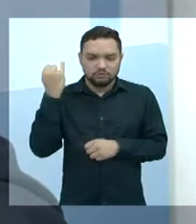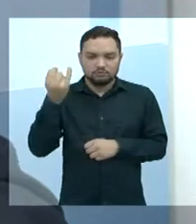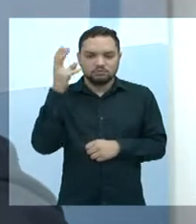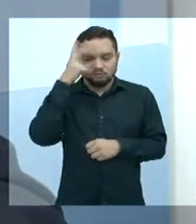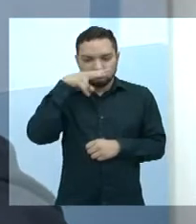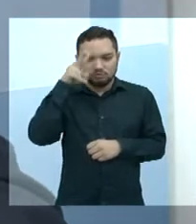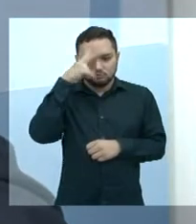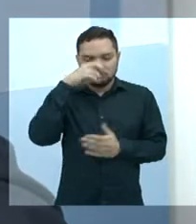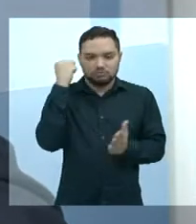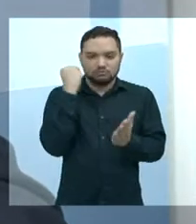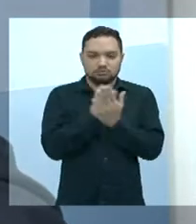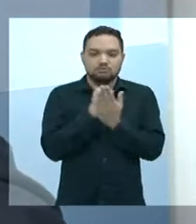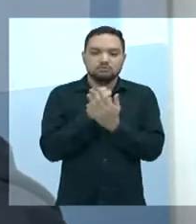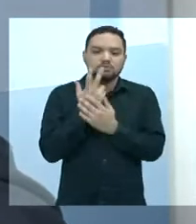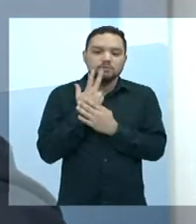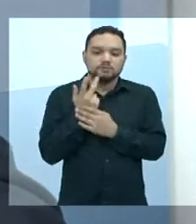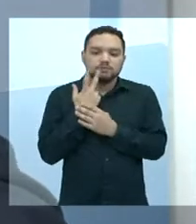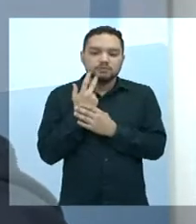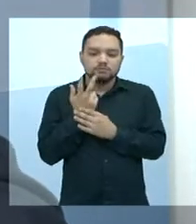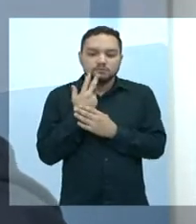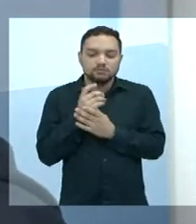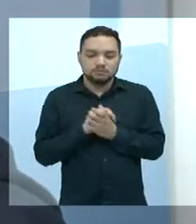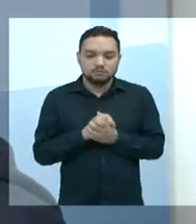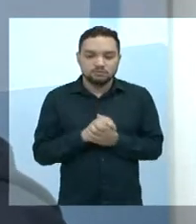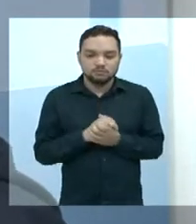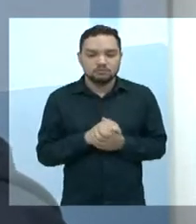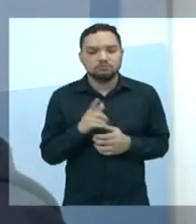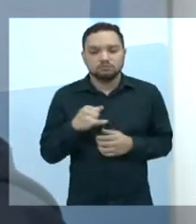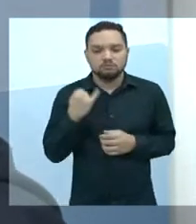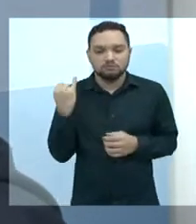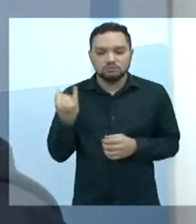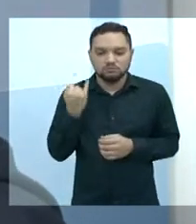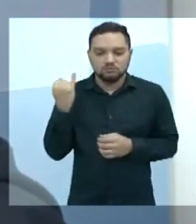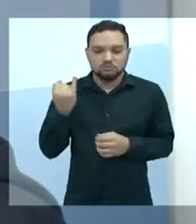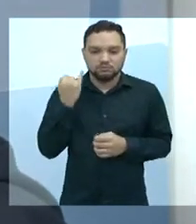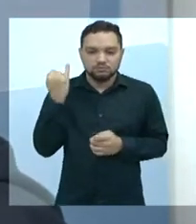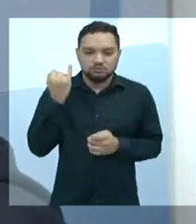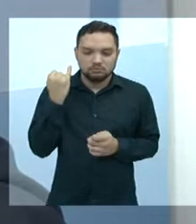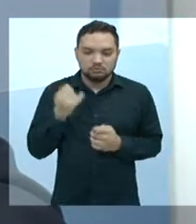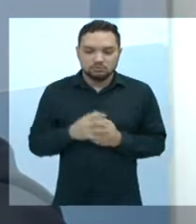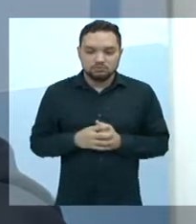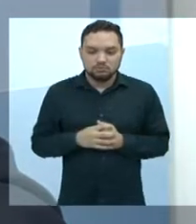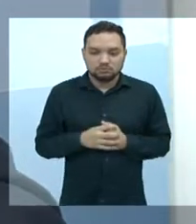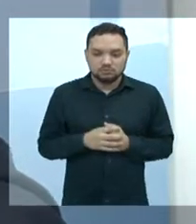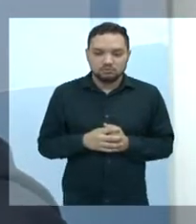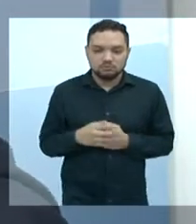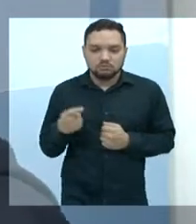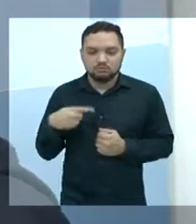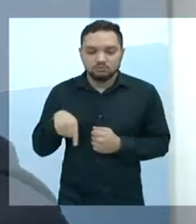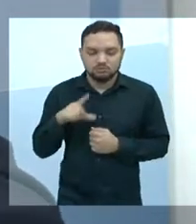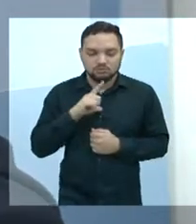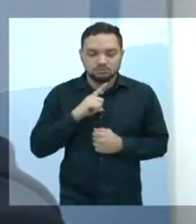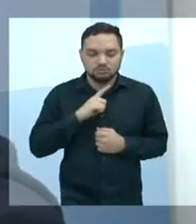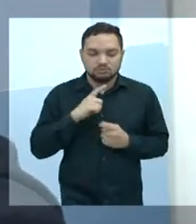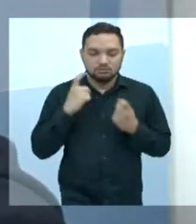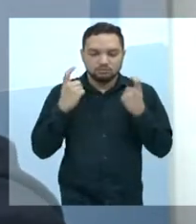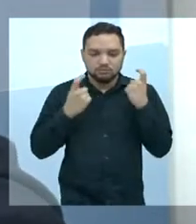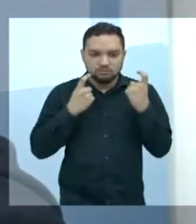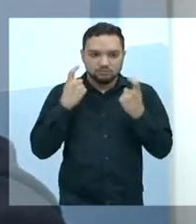história do Ceará, do governo Ciro Gomes ali, foi muito importante aquele canal ali. E a gente realmente se preocupa porque